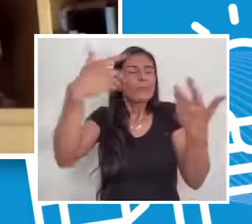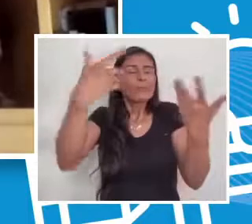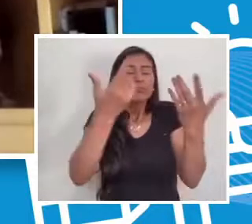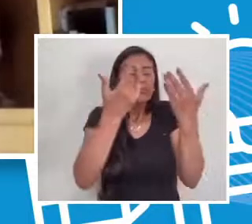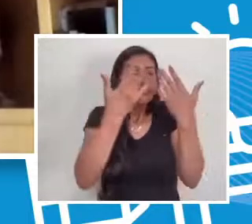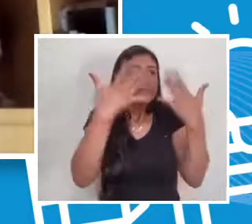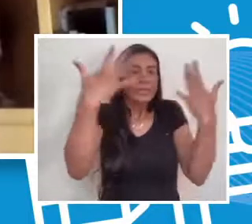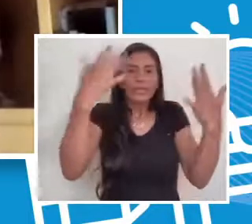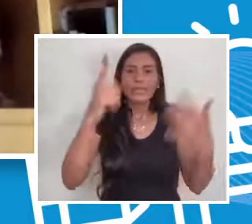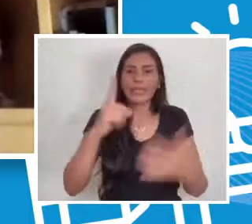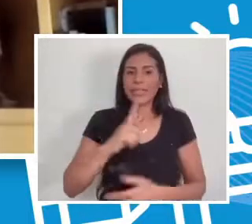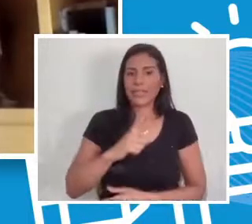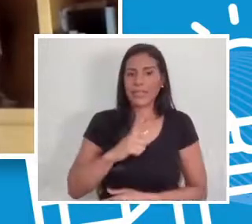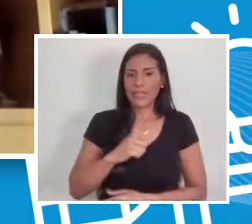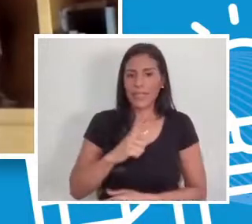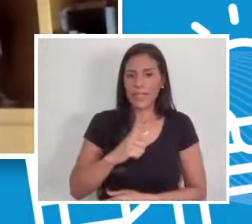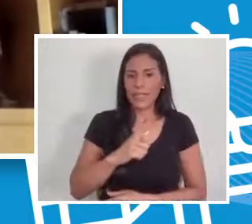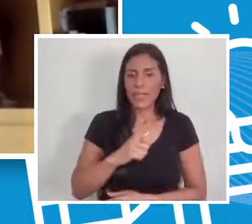mundo